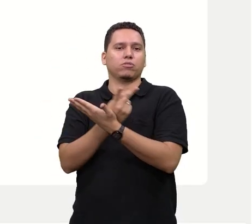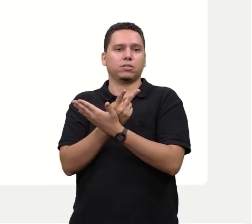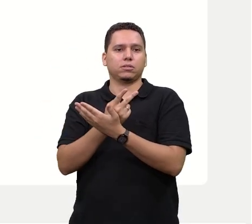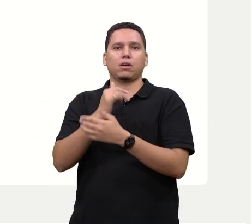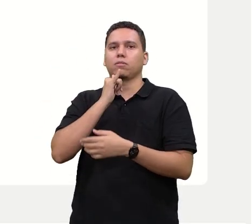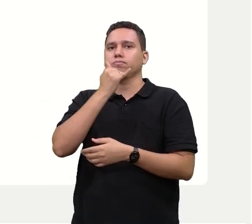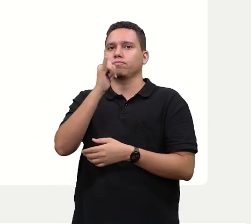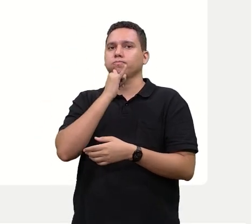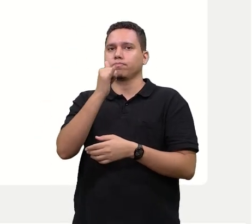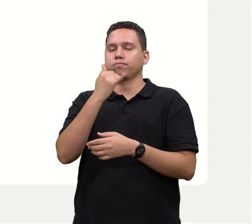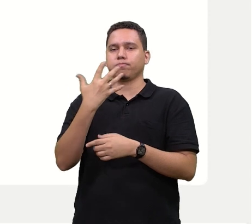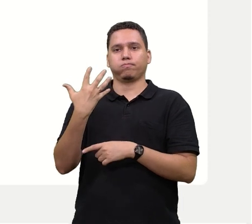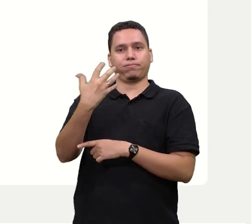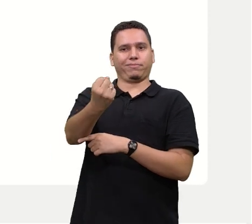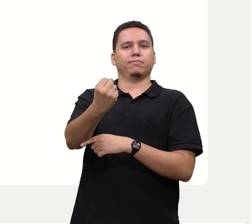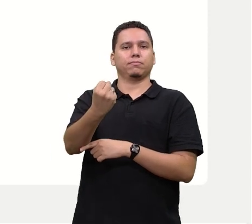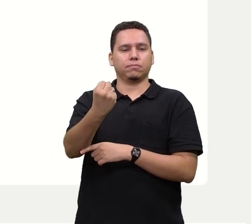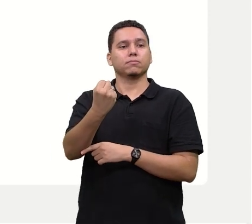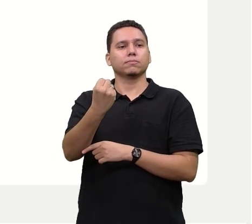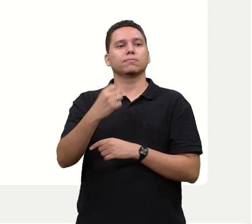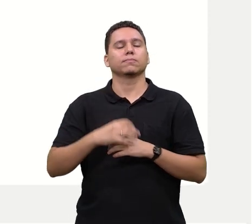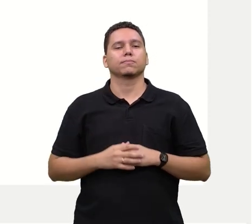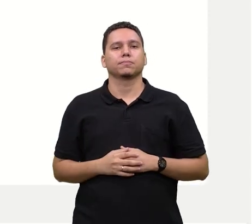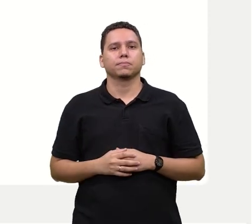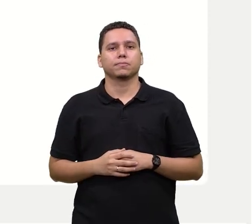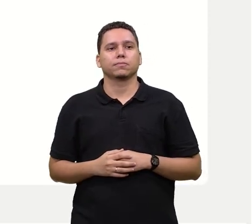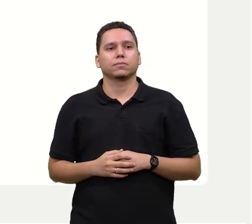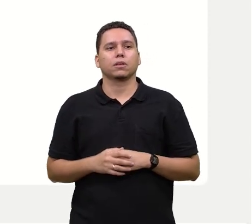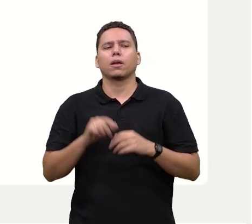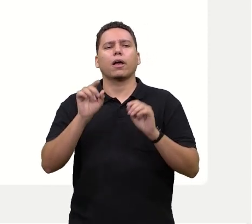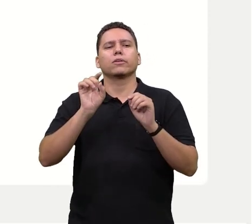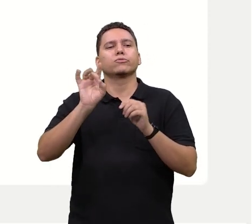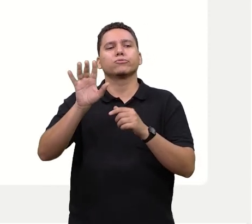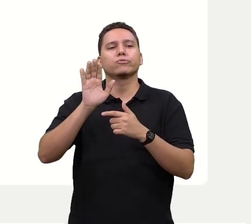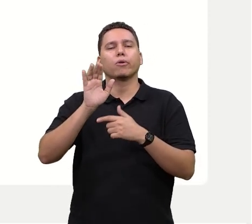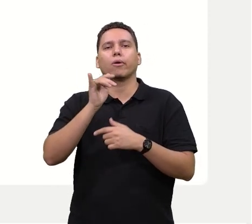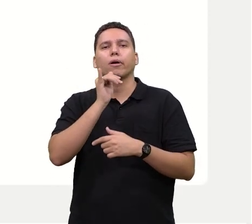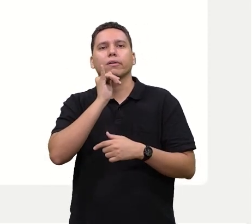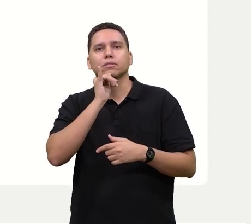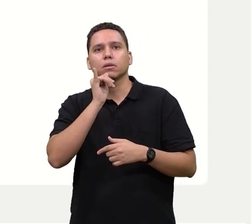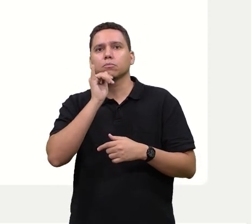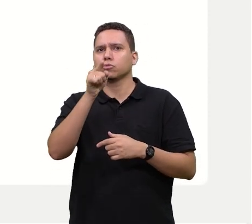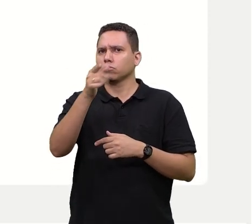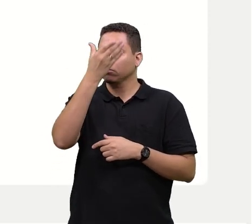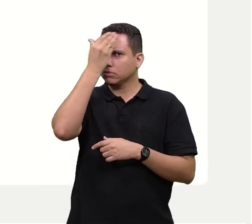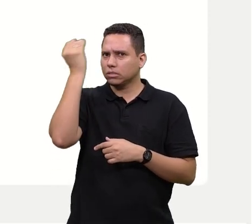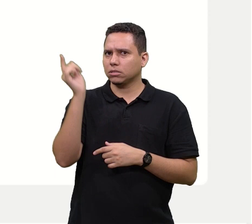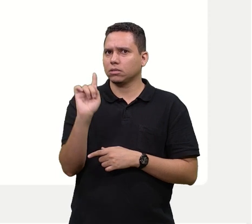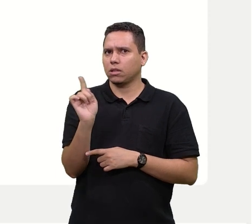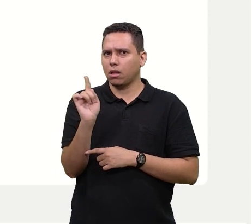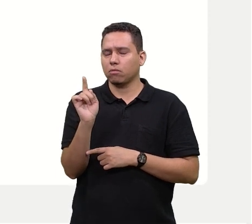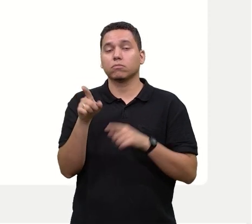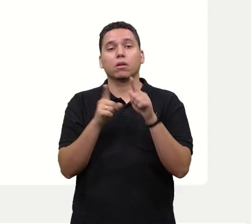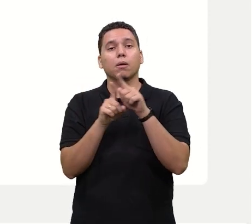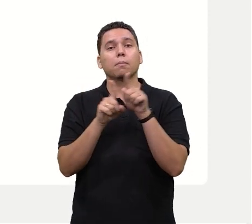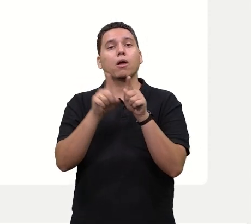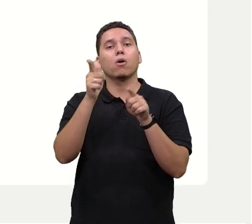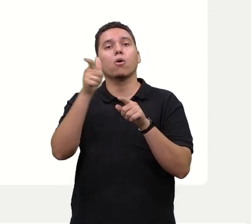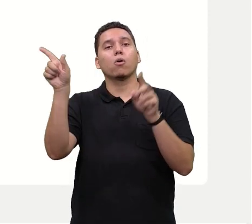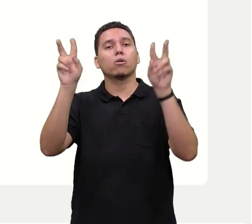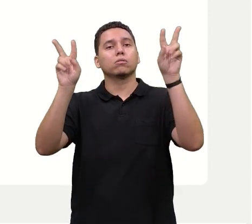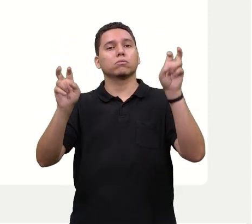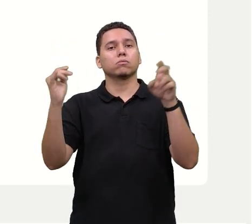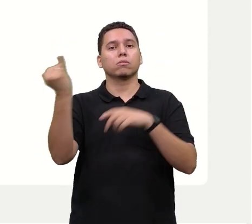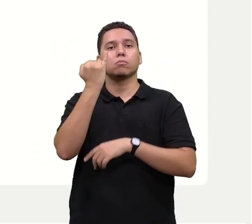corpo carregado com carga oposta ao indutor. Certo? Isso é um exemplo que você não pode esquecer. Outras coisas importantes para vocês, quando você fala de eletrização